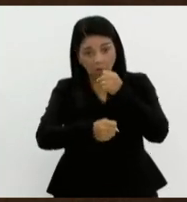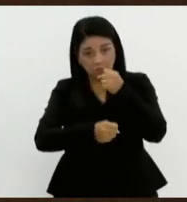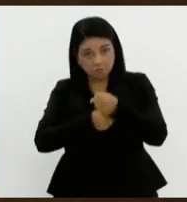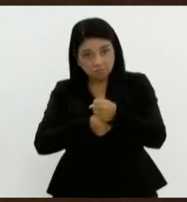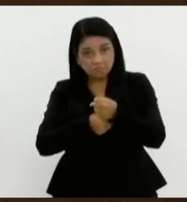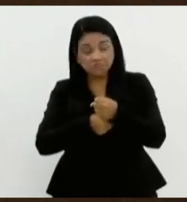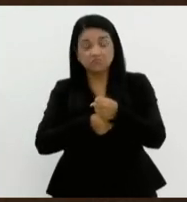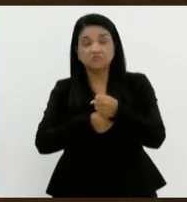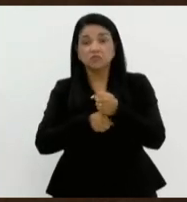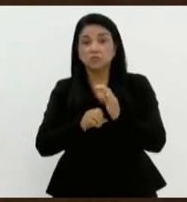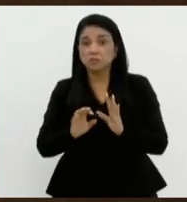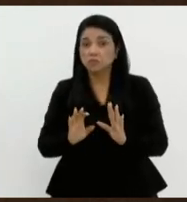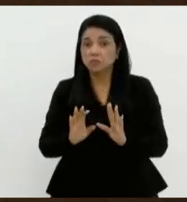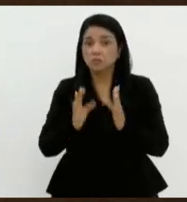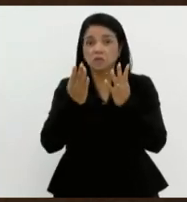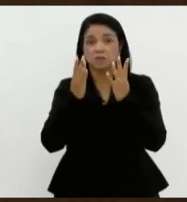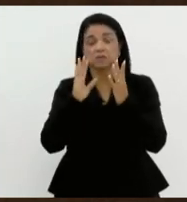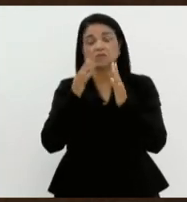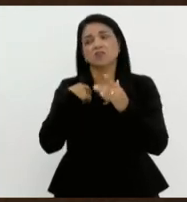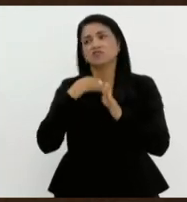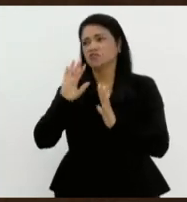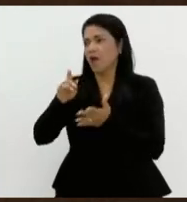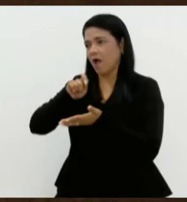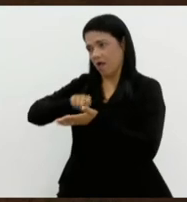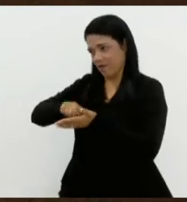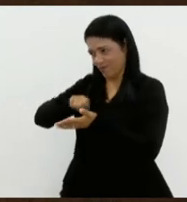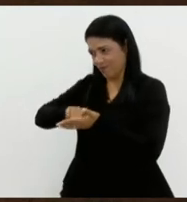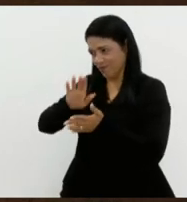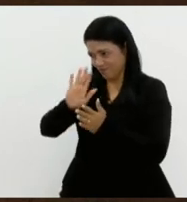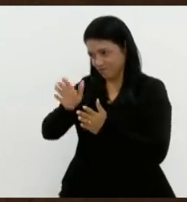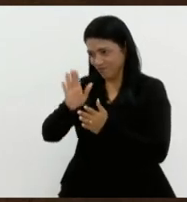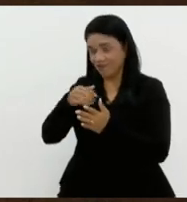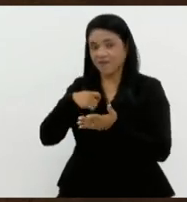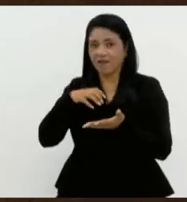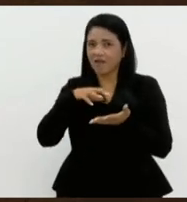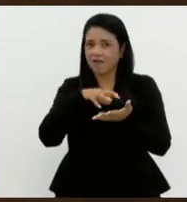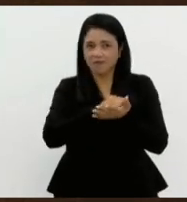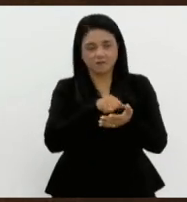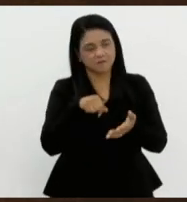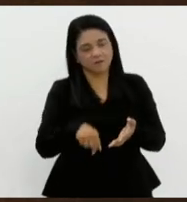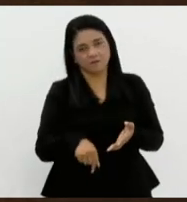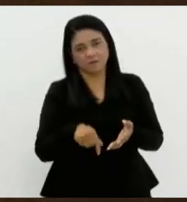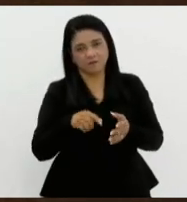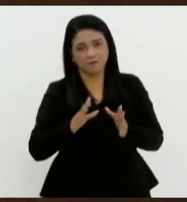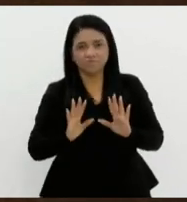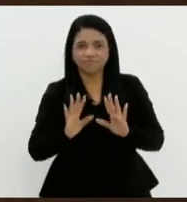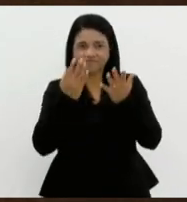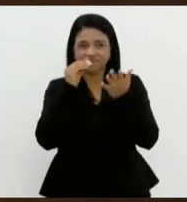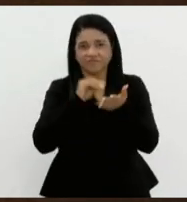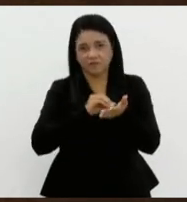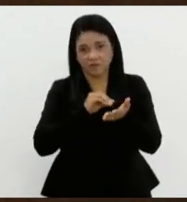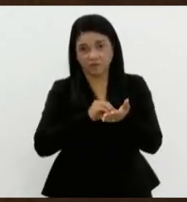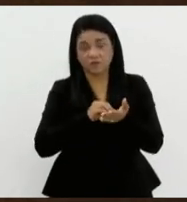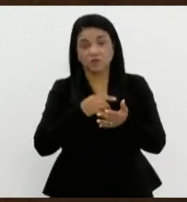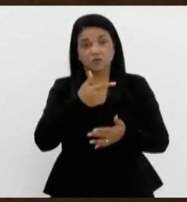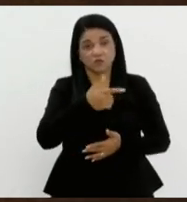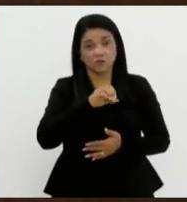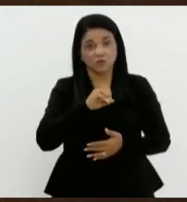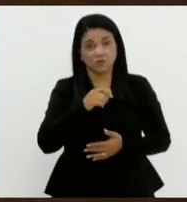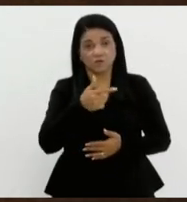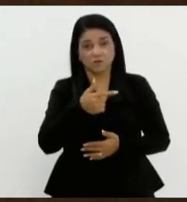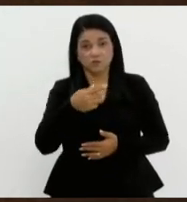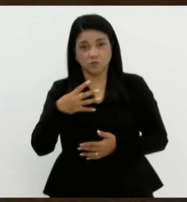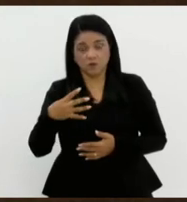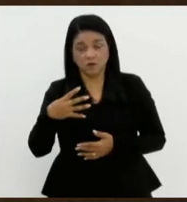as comemorações já está anotado aqui. Não serão registradas nesta casa. Já está registrado. 2024